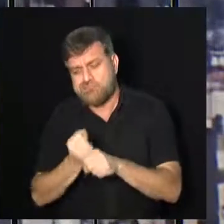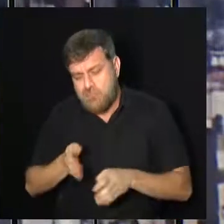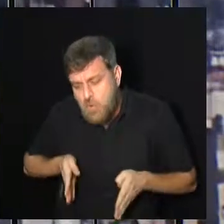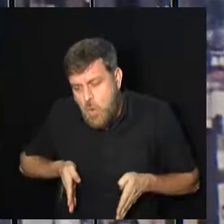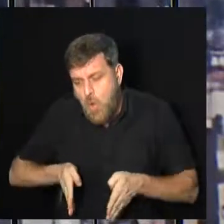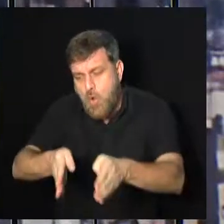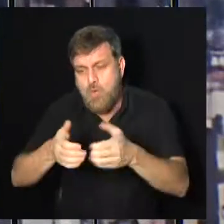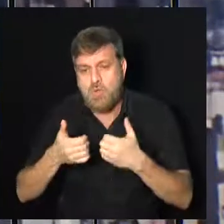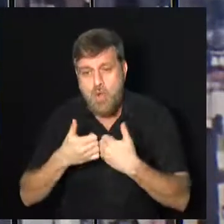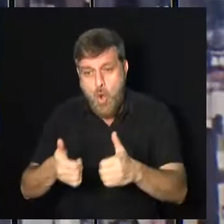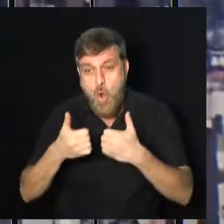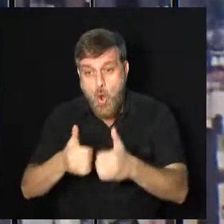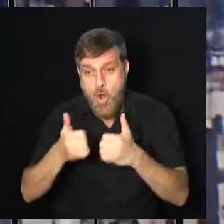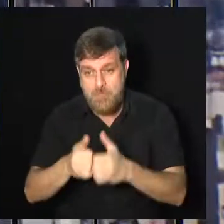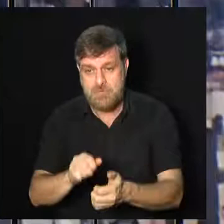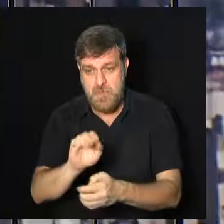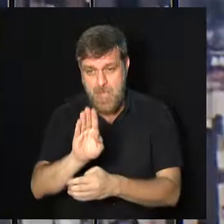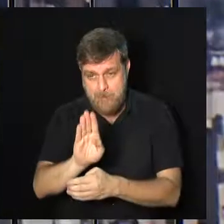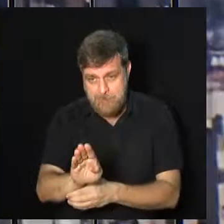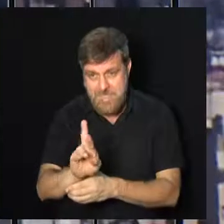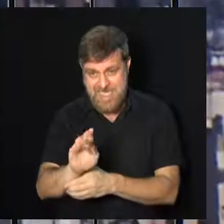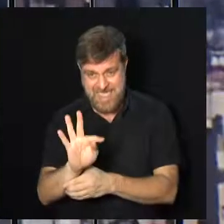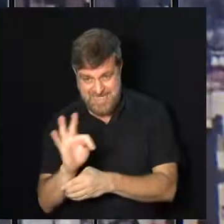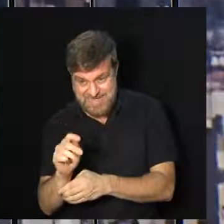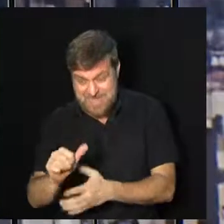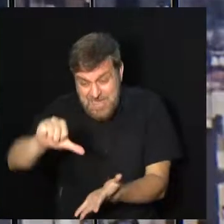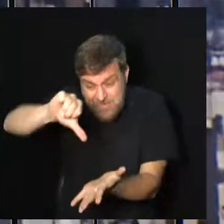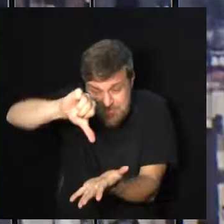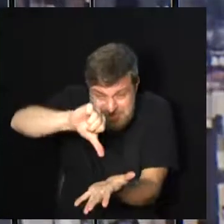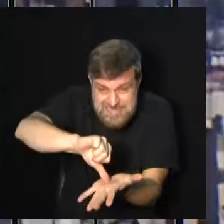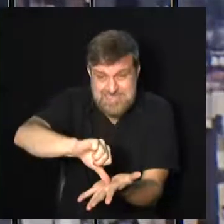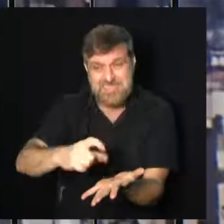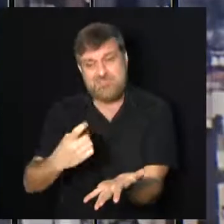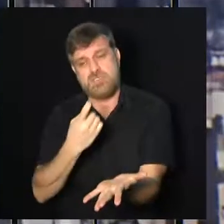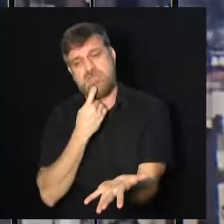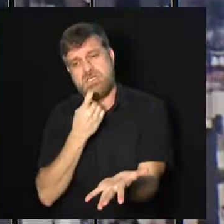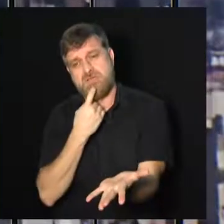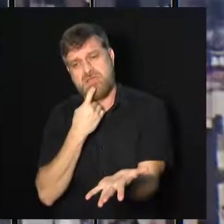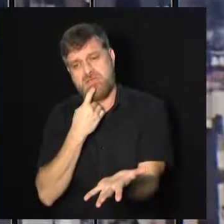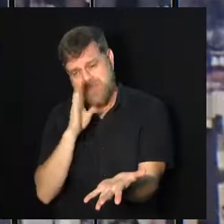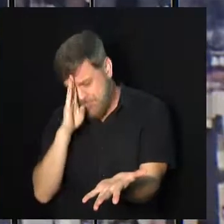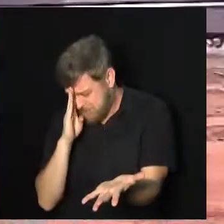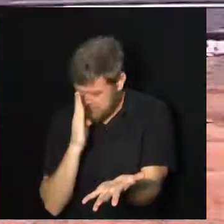BRT, principalmente na rua Saldanha Marinho, região central de